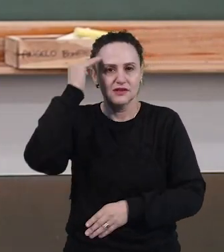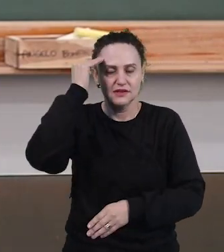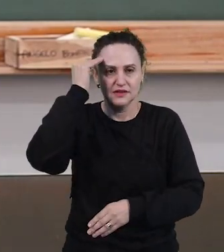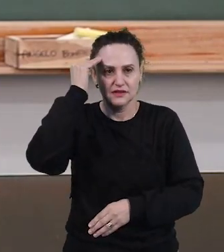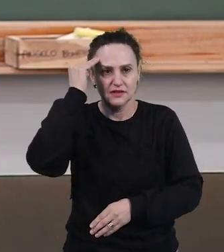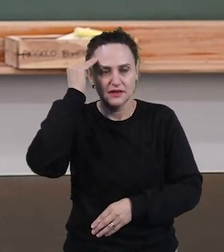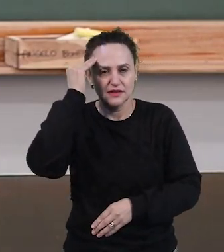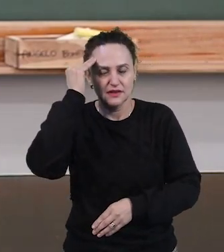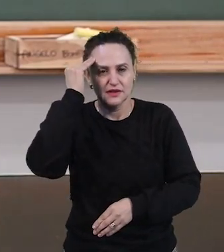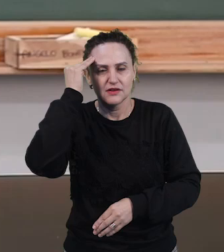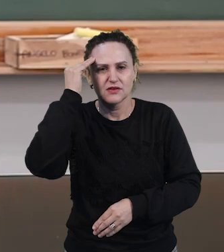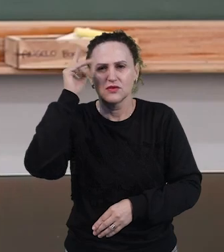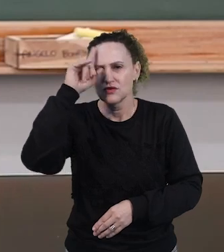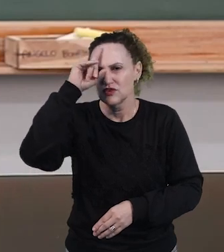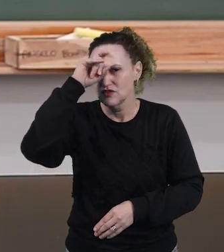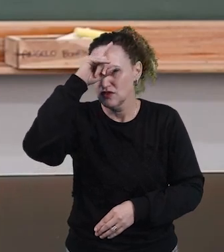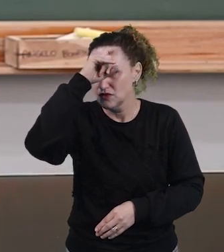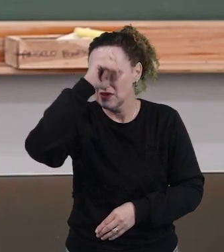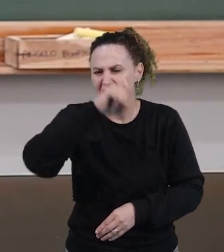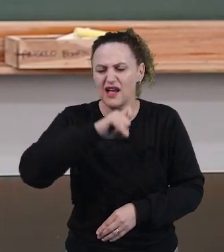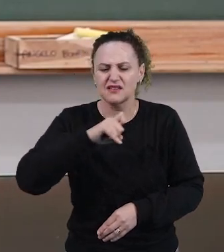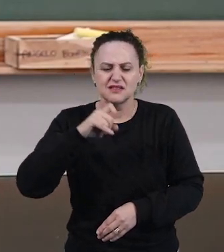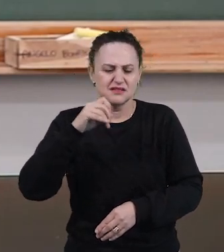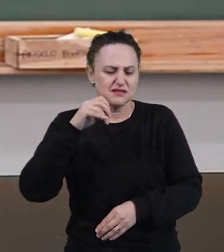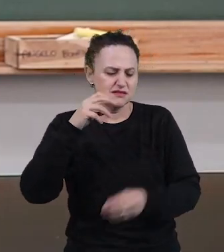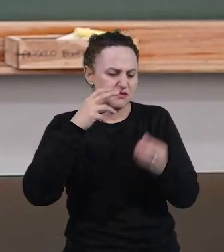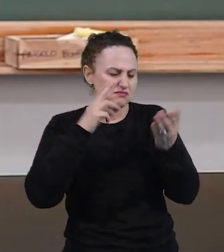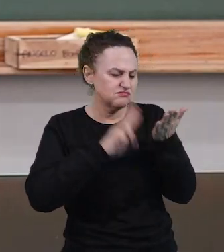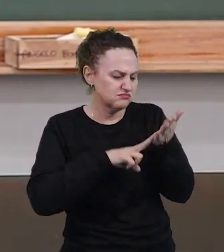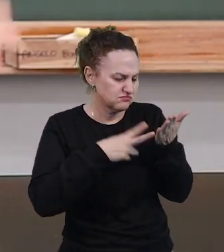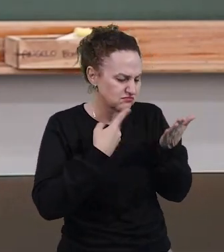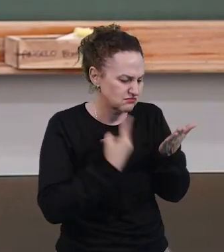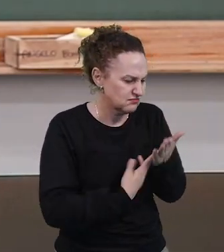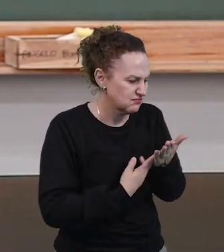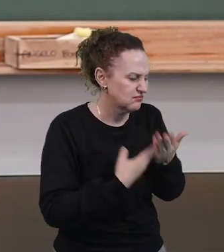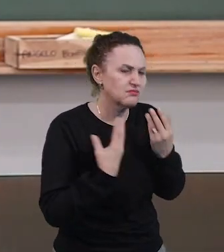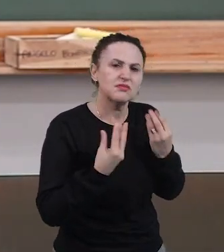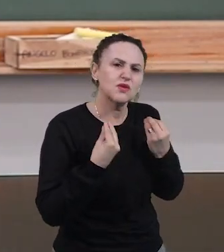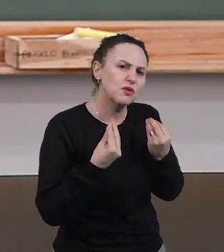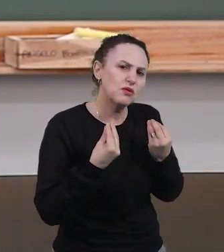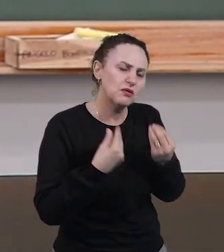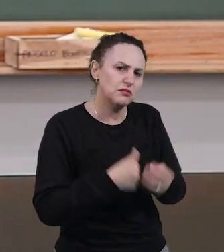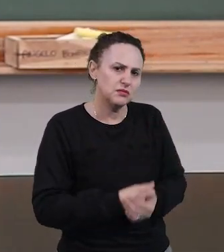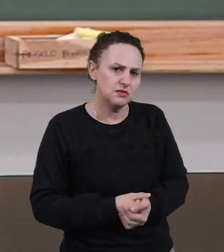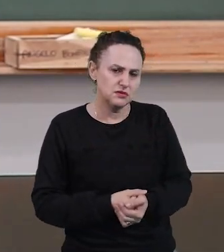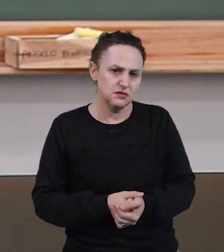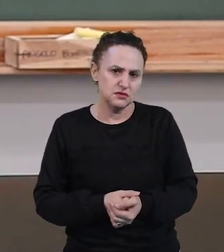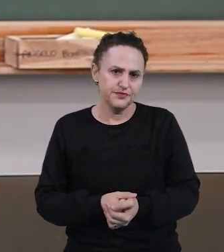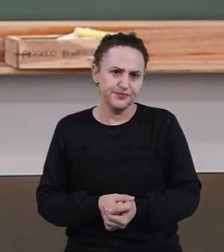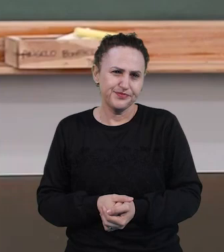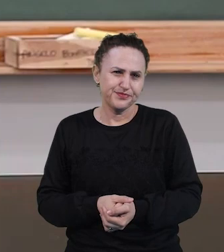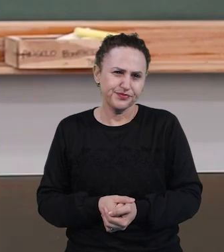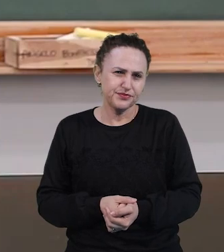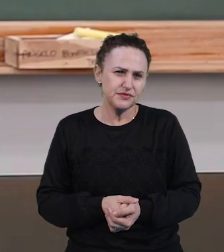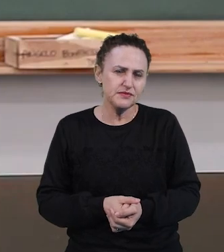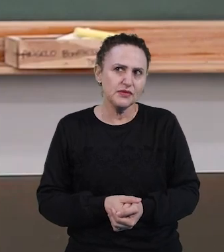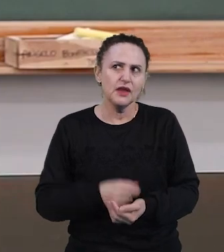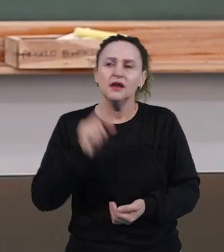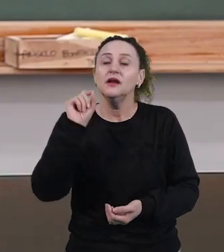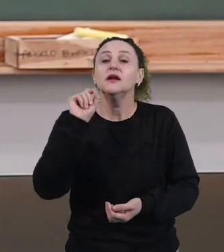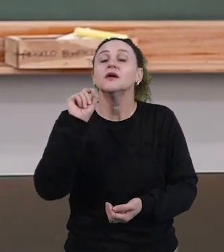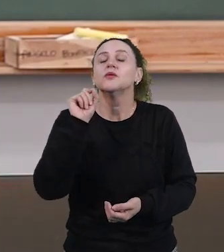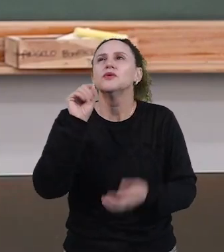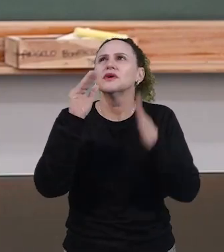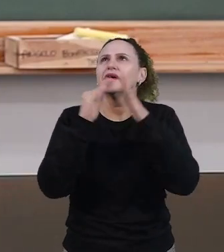dificuldades de fazer a interpretação de texto, por exemplo, né? Mas como isso foi se constituindo, né? Quanto que